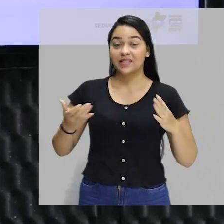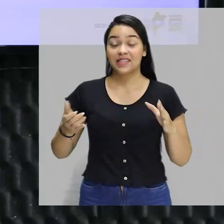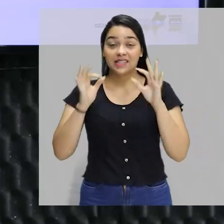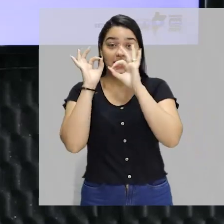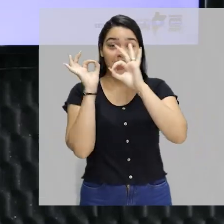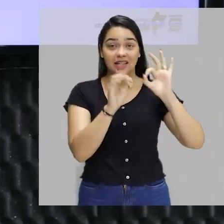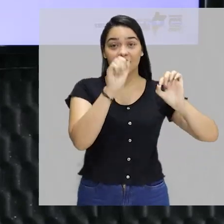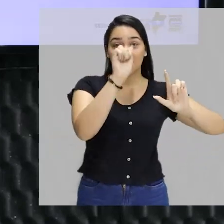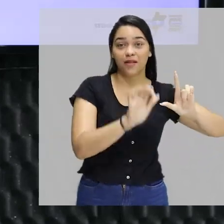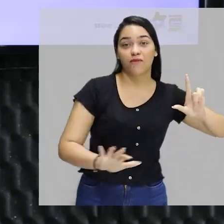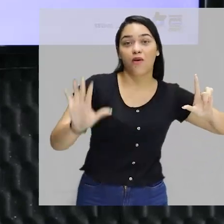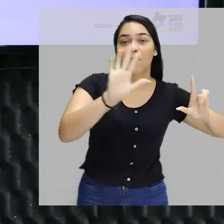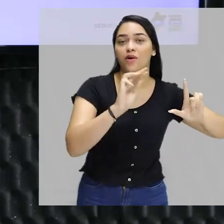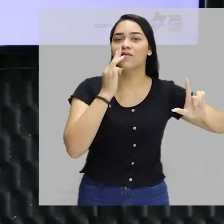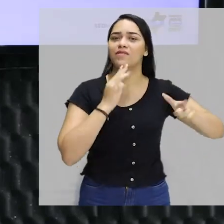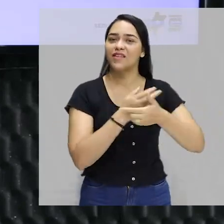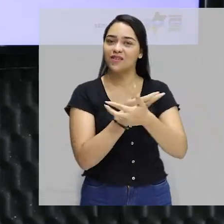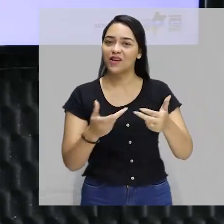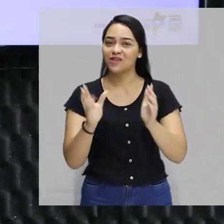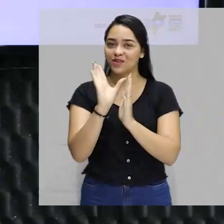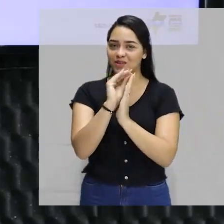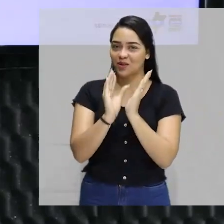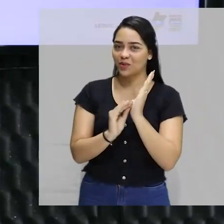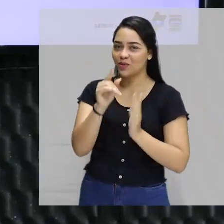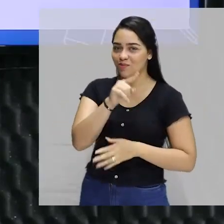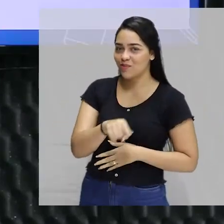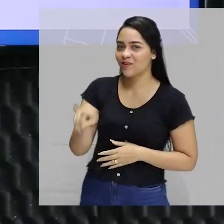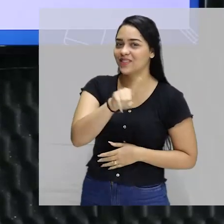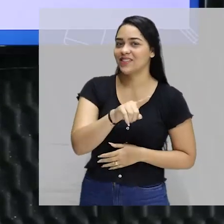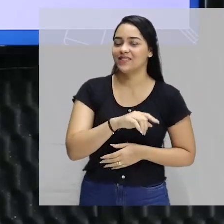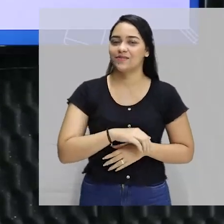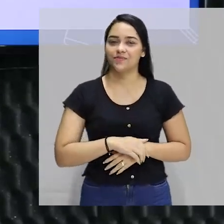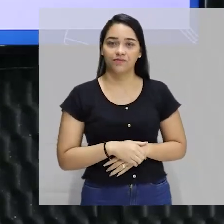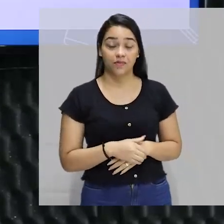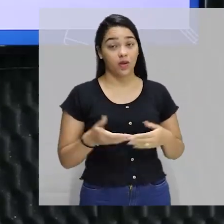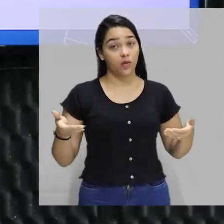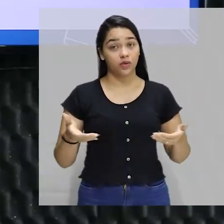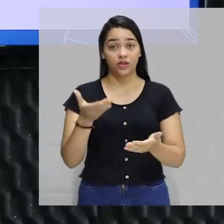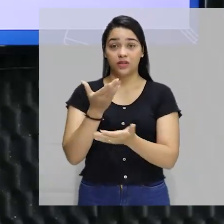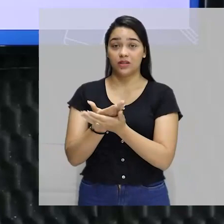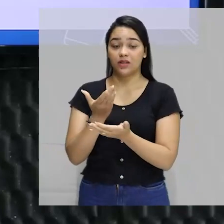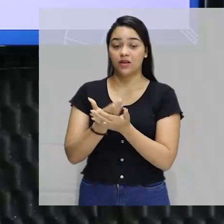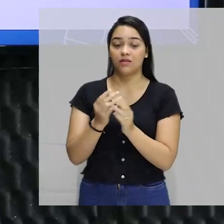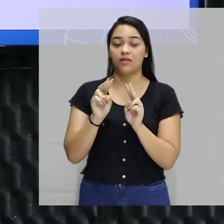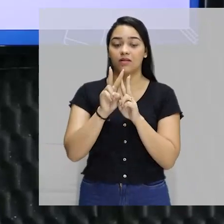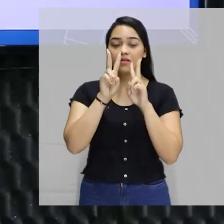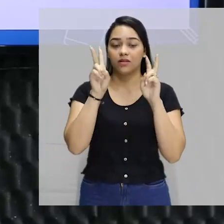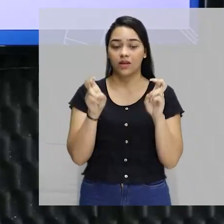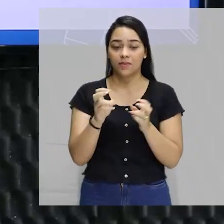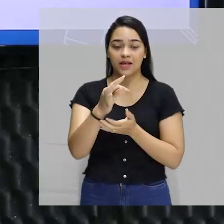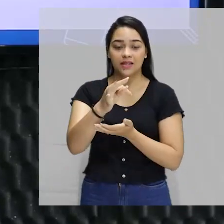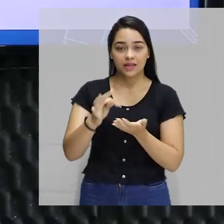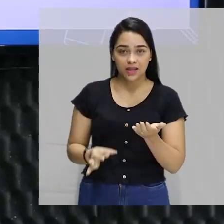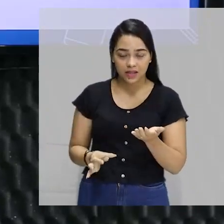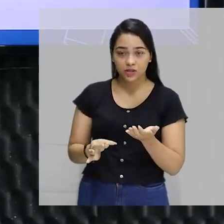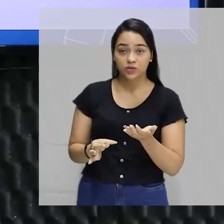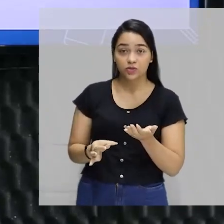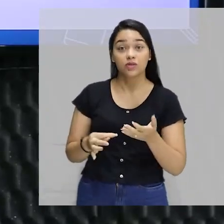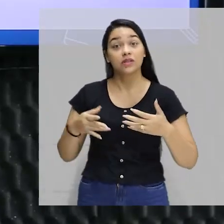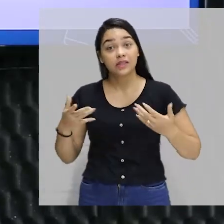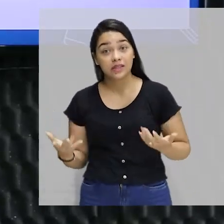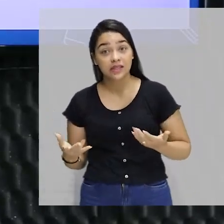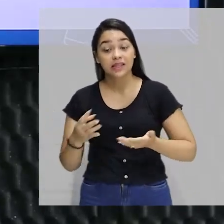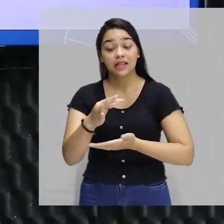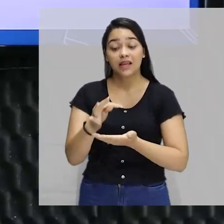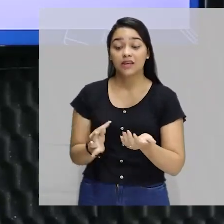plataforma Gonçalves Dias, que temos muito conteúdos para vocês. Na aula de hoje vamos falar um pouquinho sobre texto e